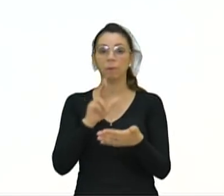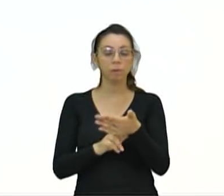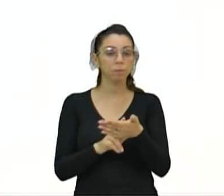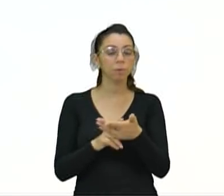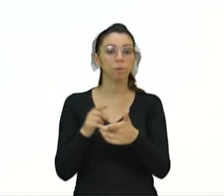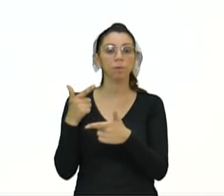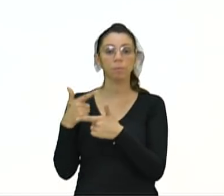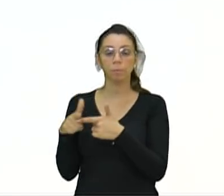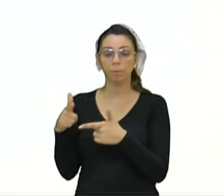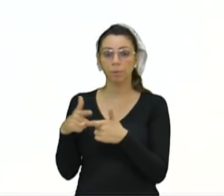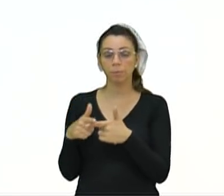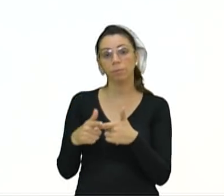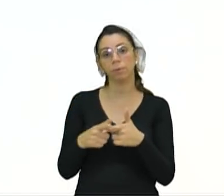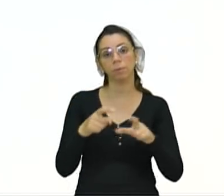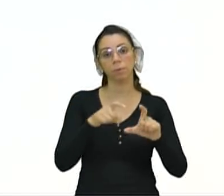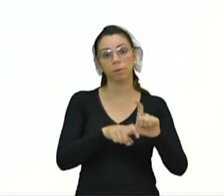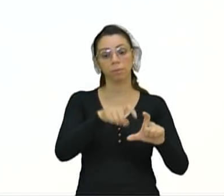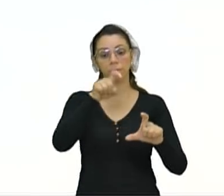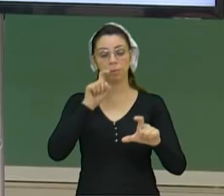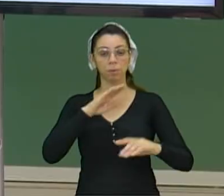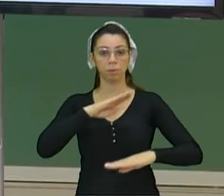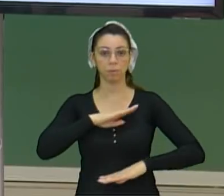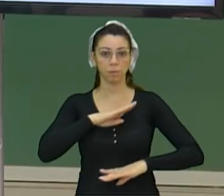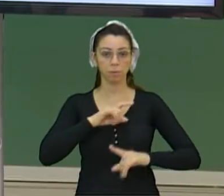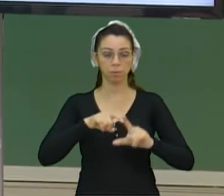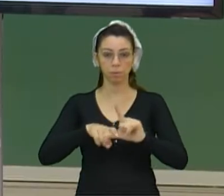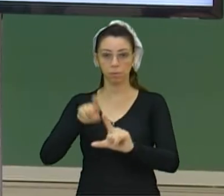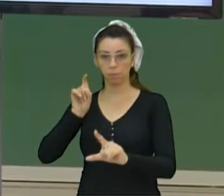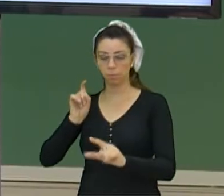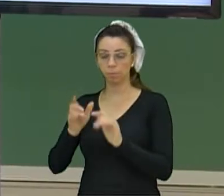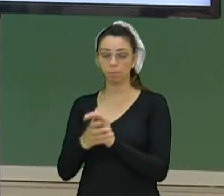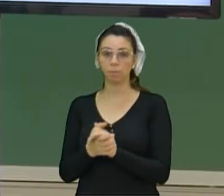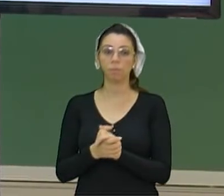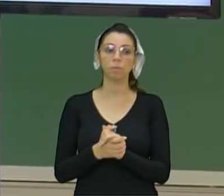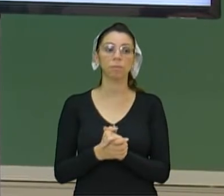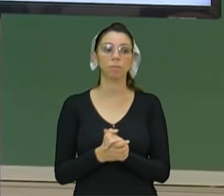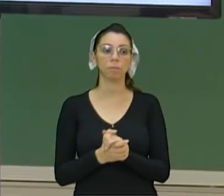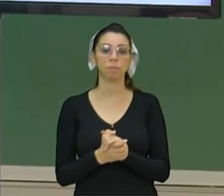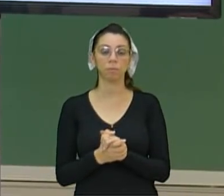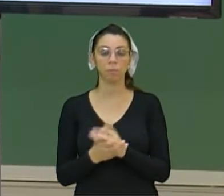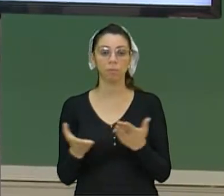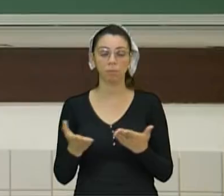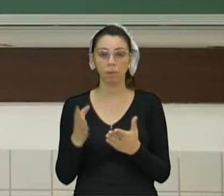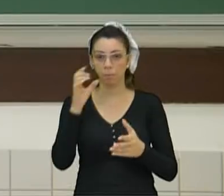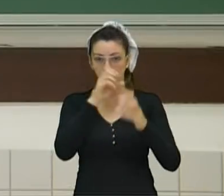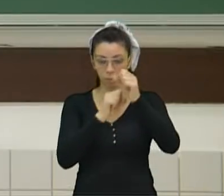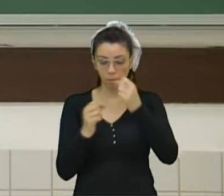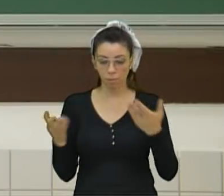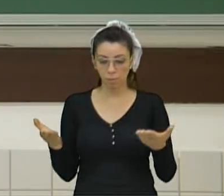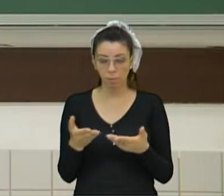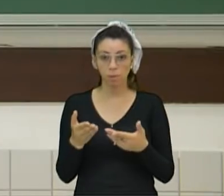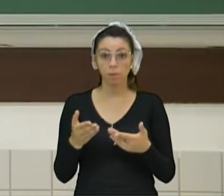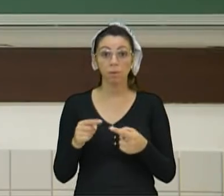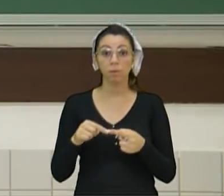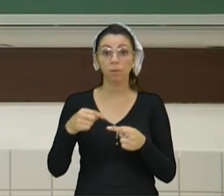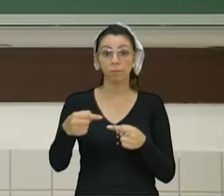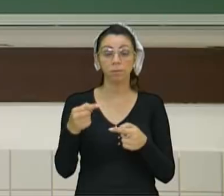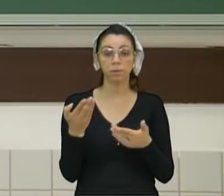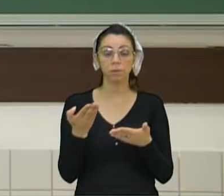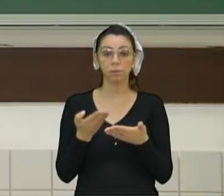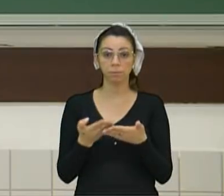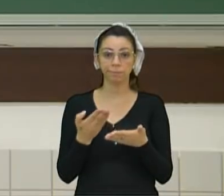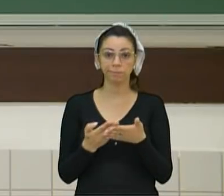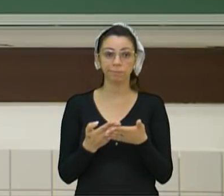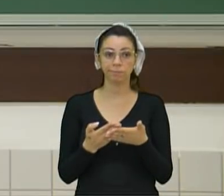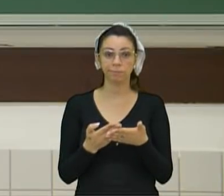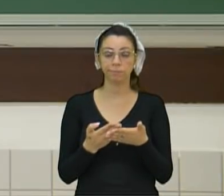eventos independentes. Então, nós vamos aplicar a mesma coisa que aprendemos hoje, só que daí na próxima aula, tá bom? Nós